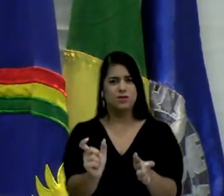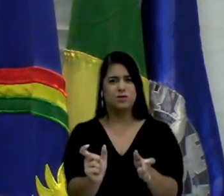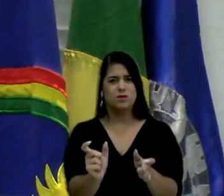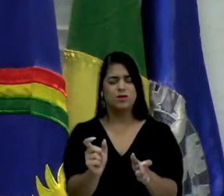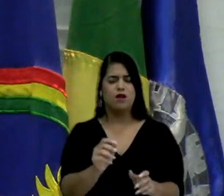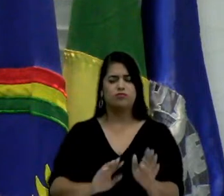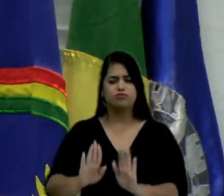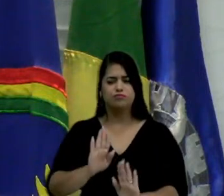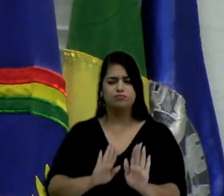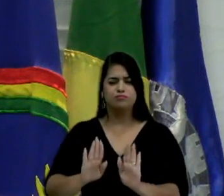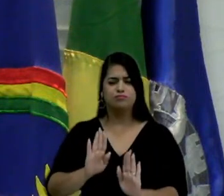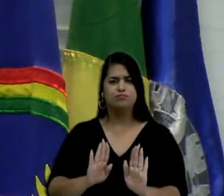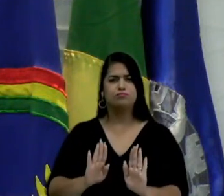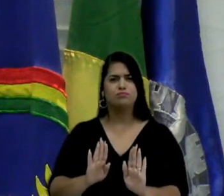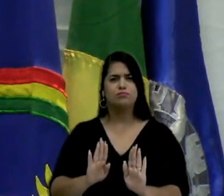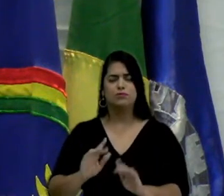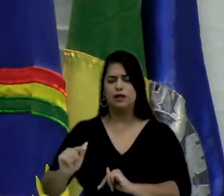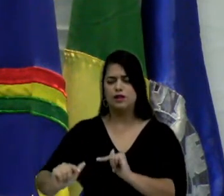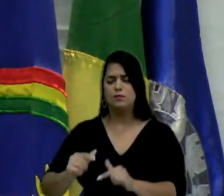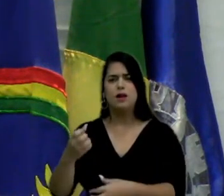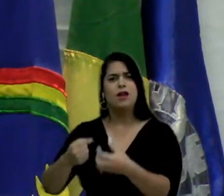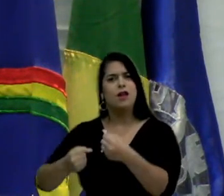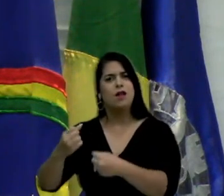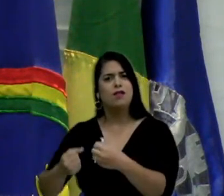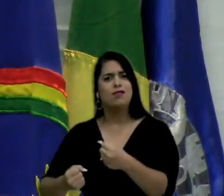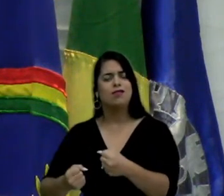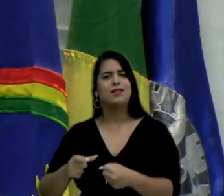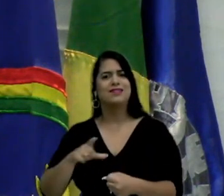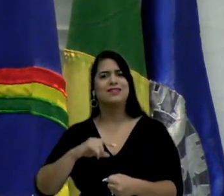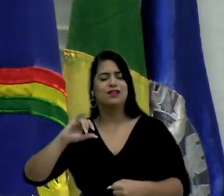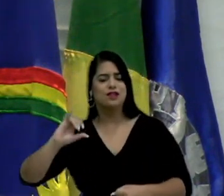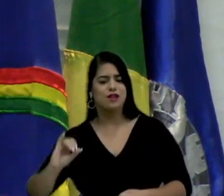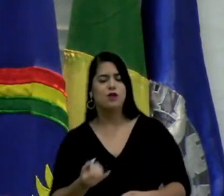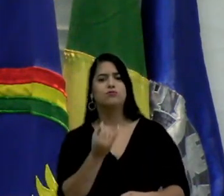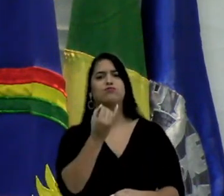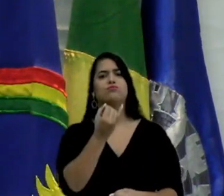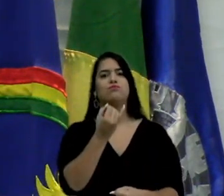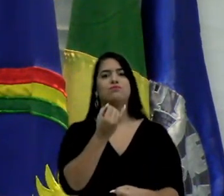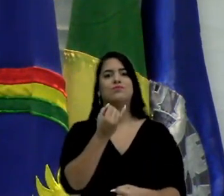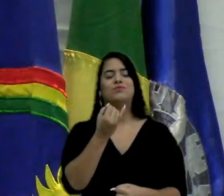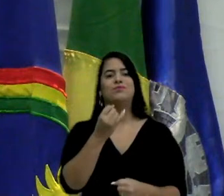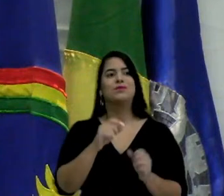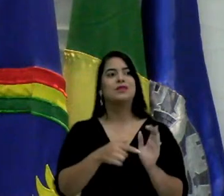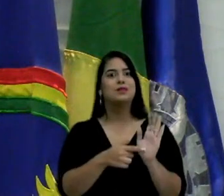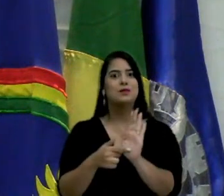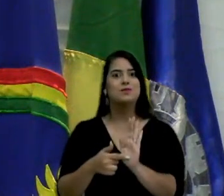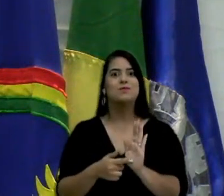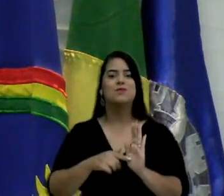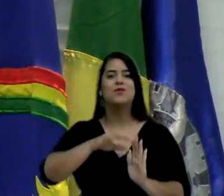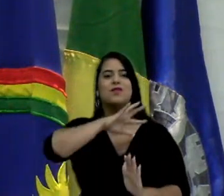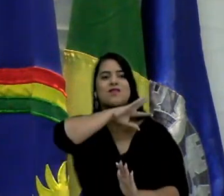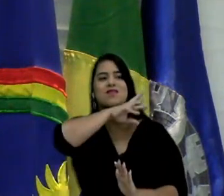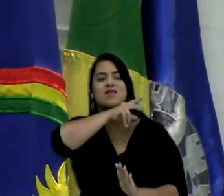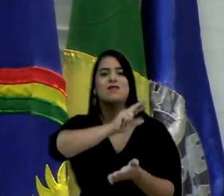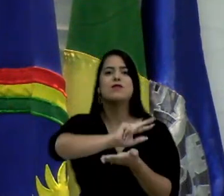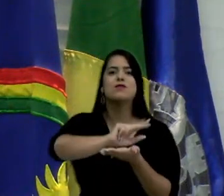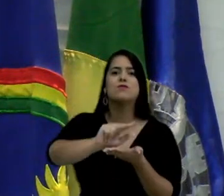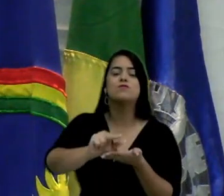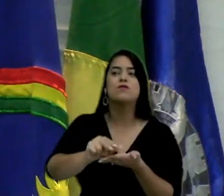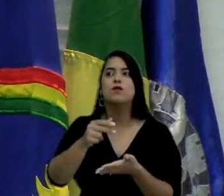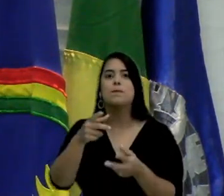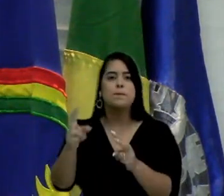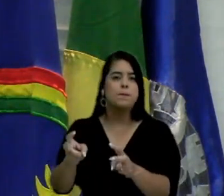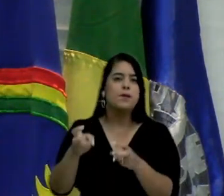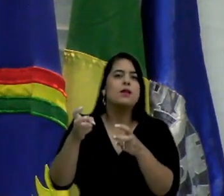Rurais do nosso município eles tem a oportunidade de expor seus animais né E a gente tem observado que nos últimos anos